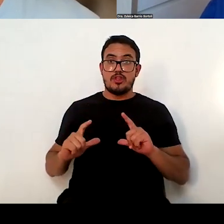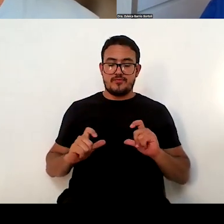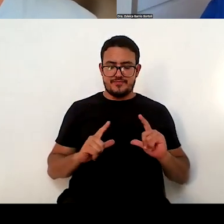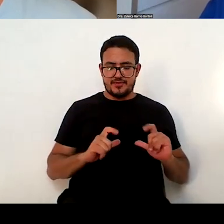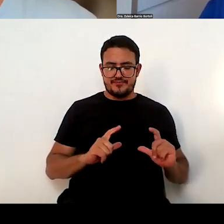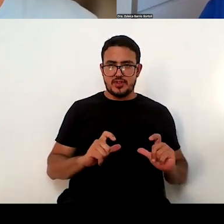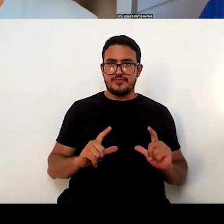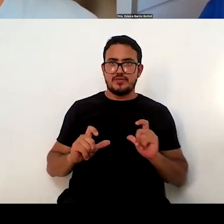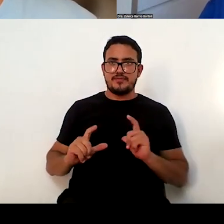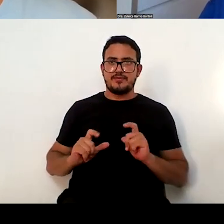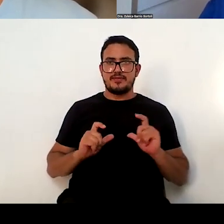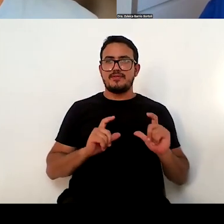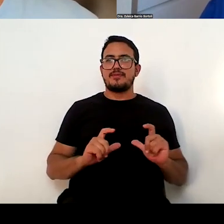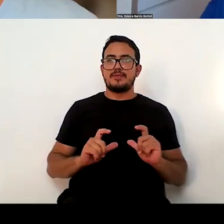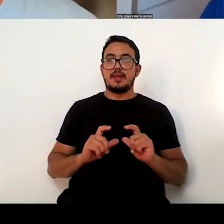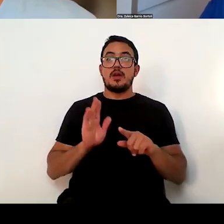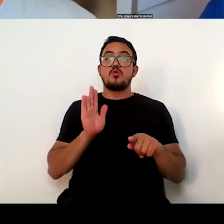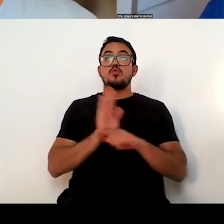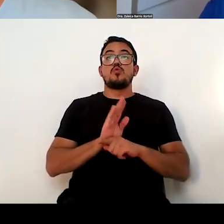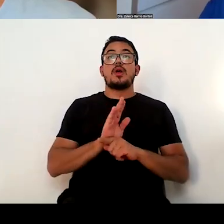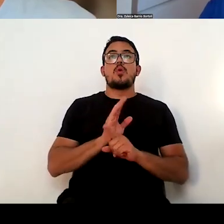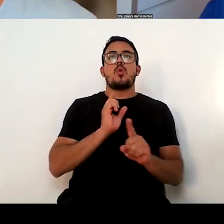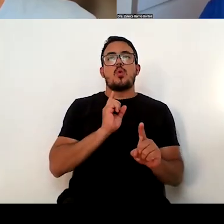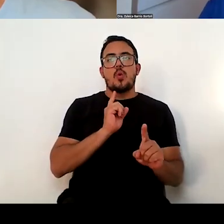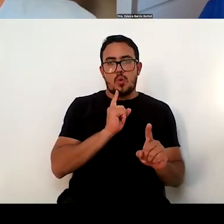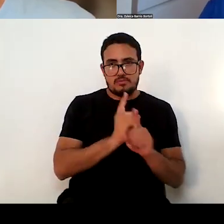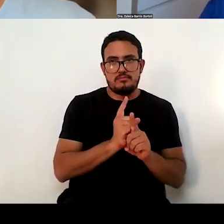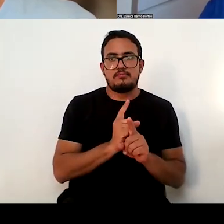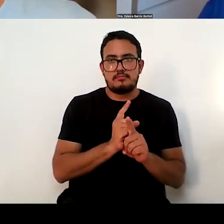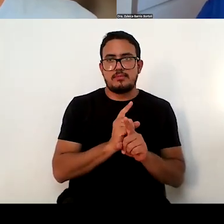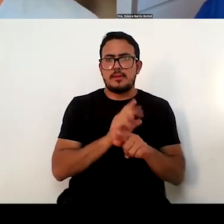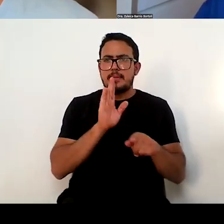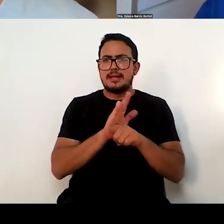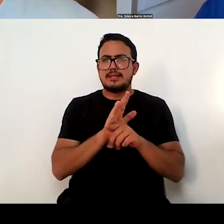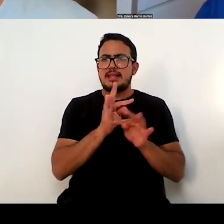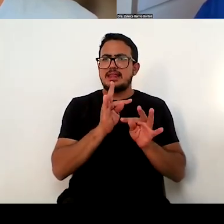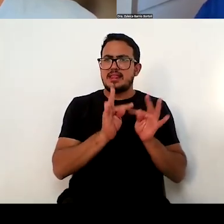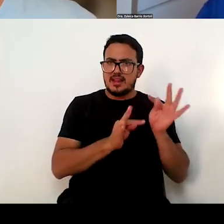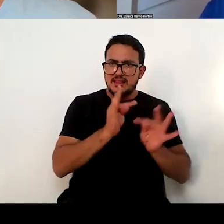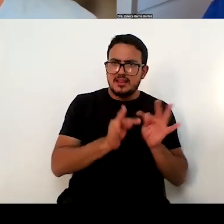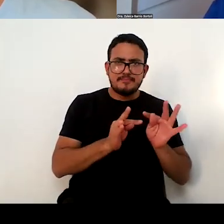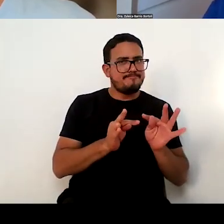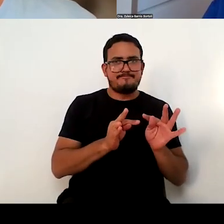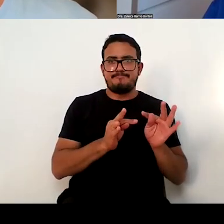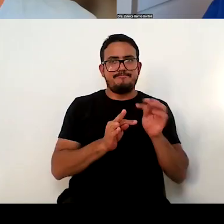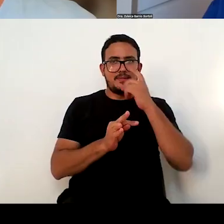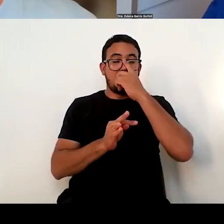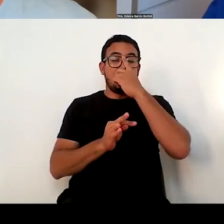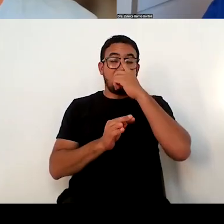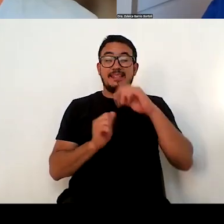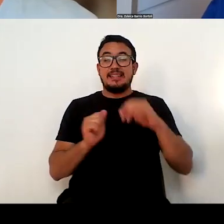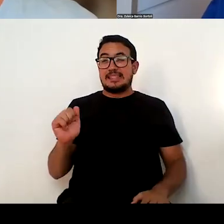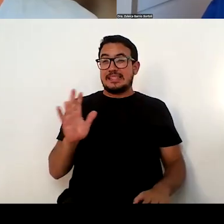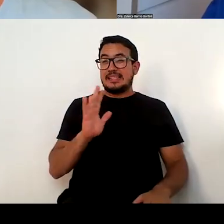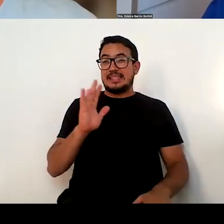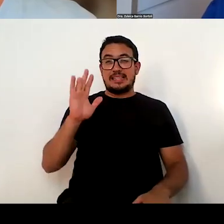ajudar a identificar que tem lesão, mas ela não trata, entendeu? Então, não é um exame, e é caríssimo, é bem mais caro do que uma